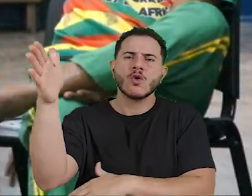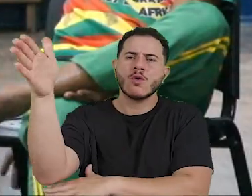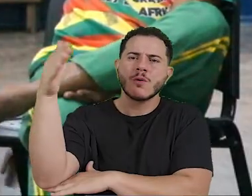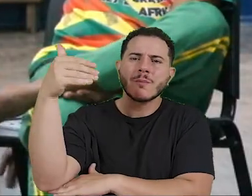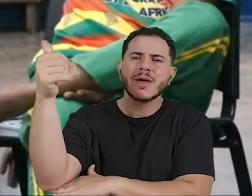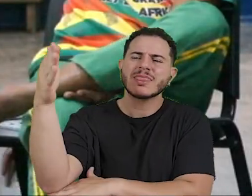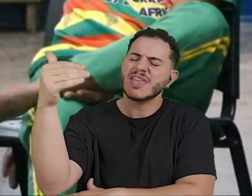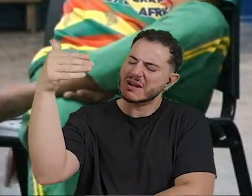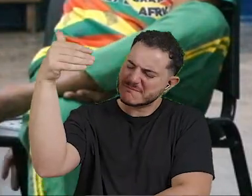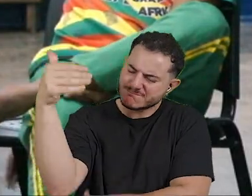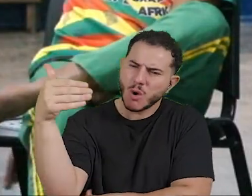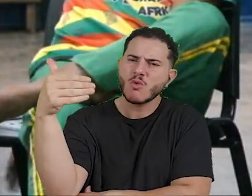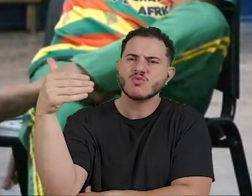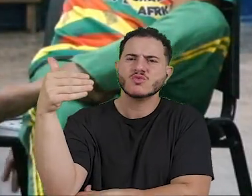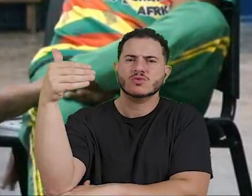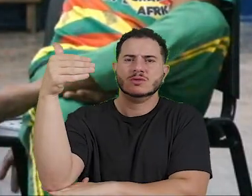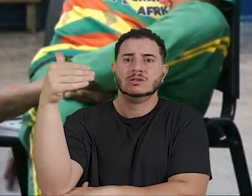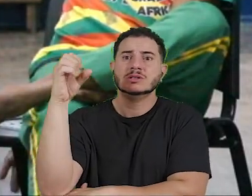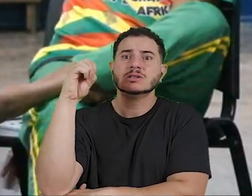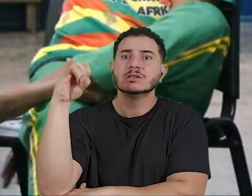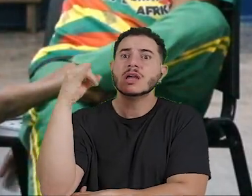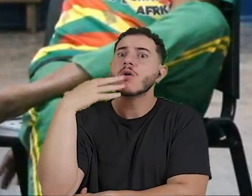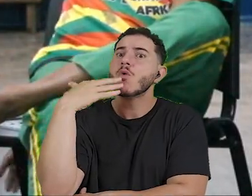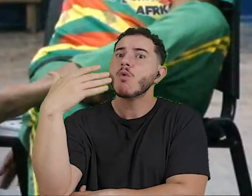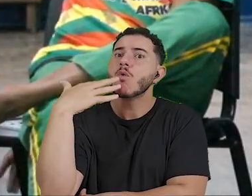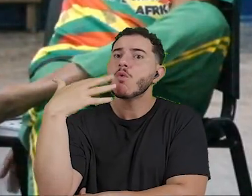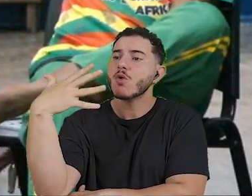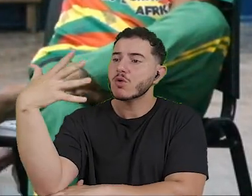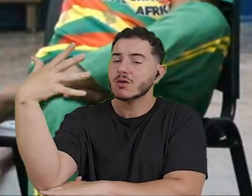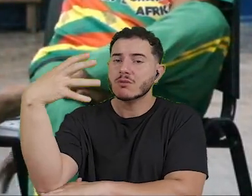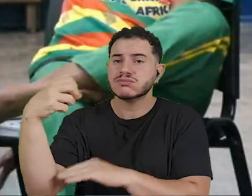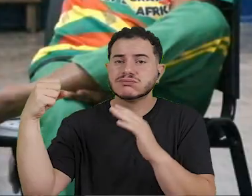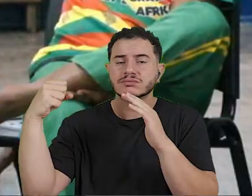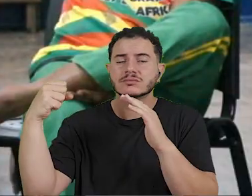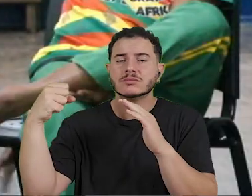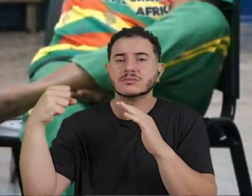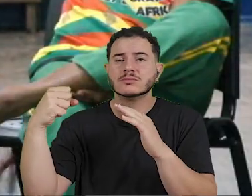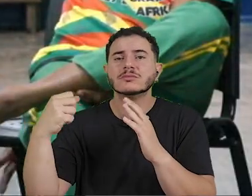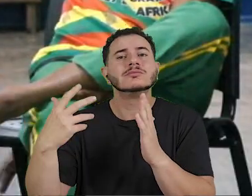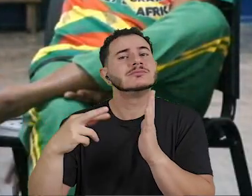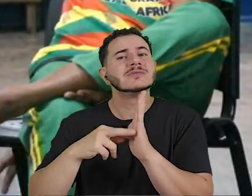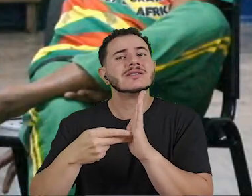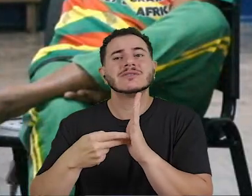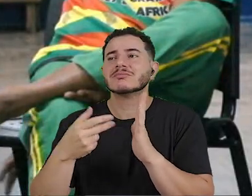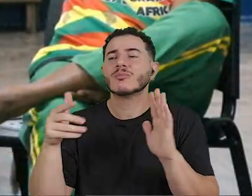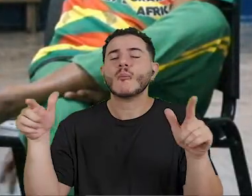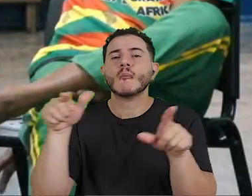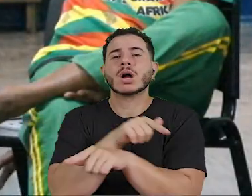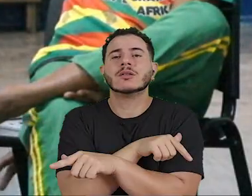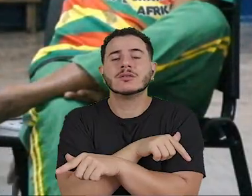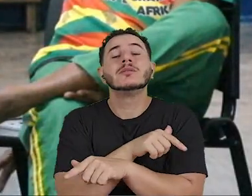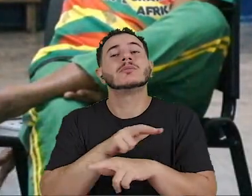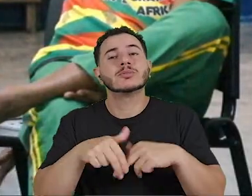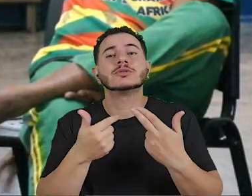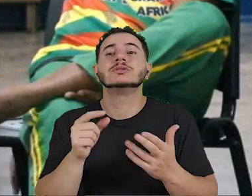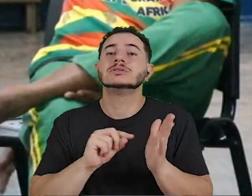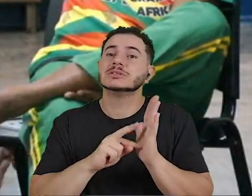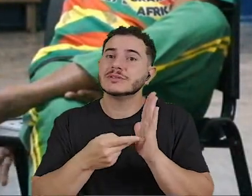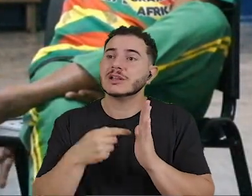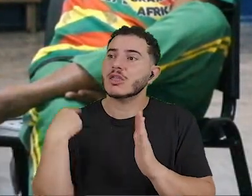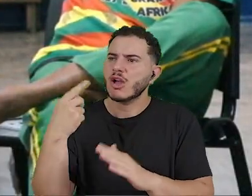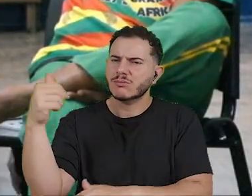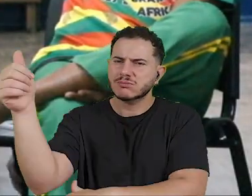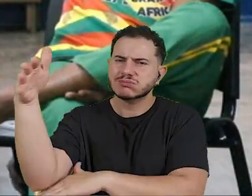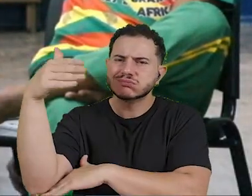Porque se você tirar essa bandeira, essas cores, todos são maracatuzeiros. E é isso que a gente acaba